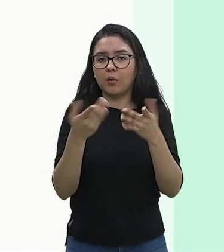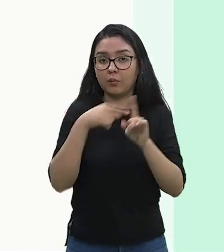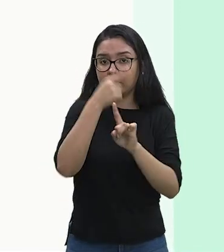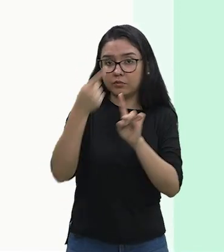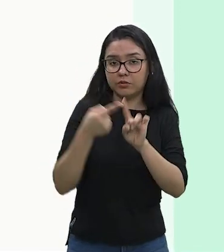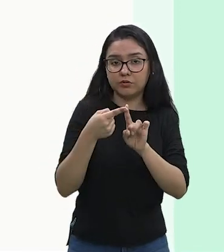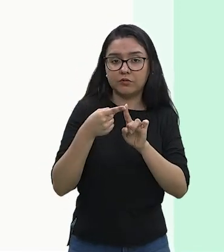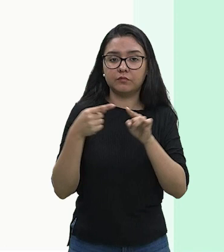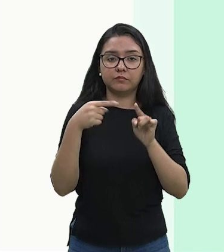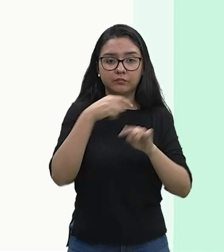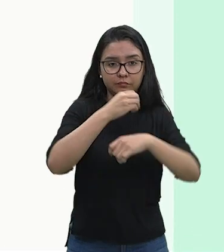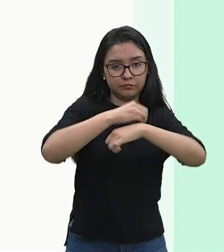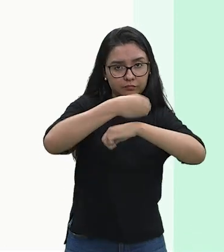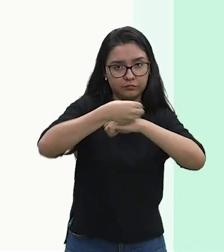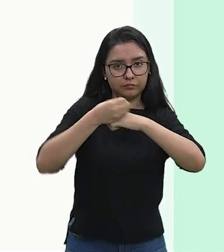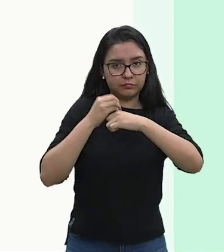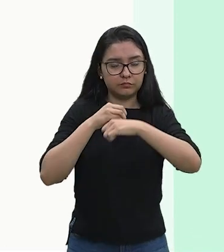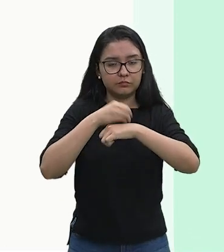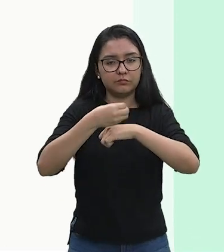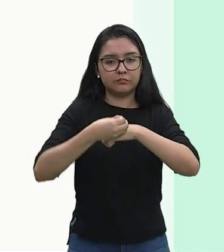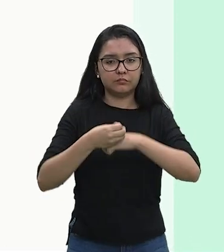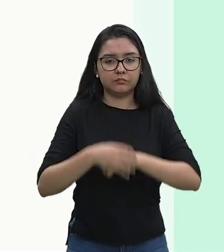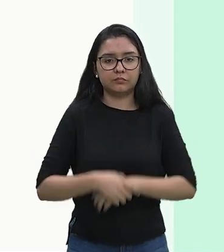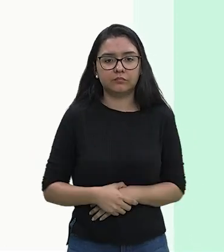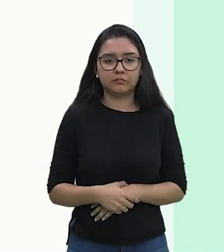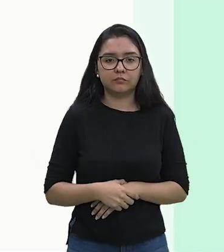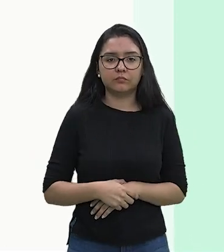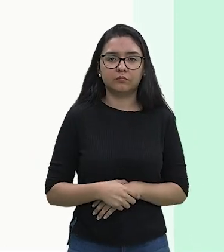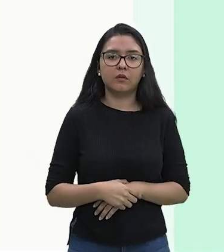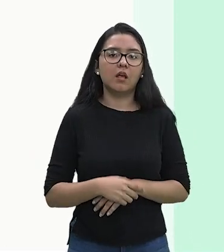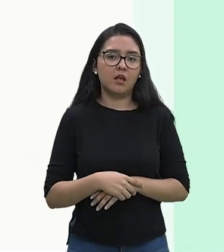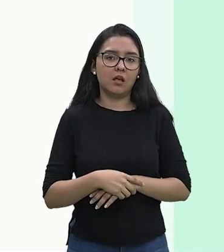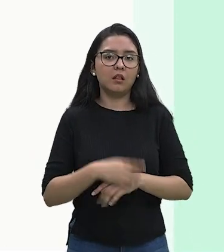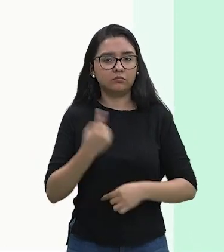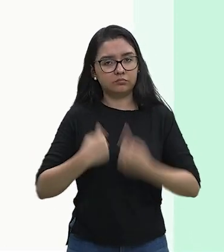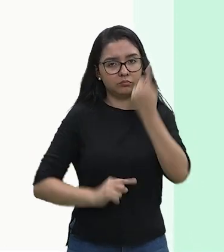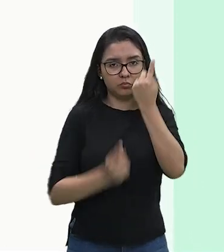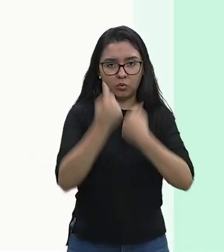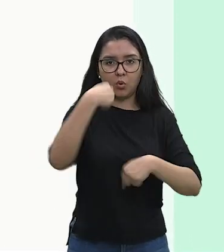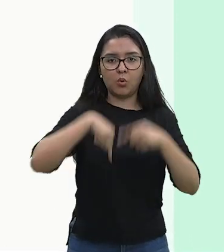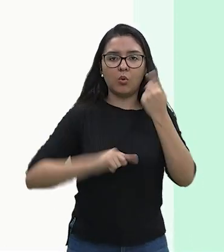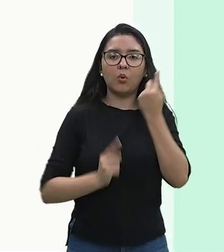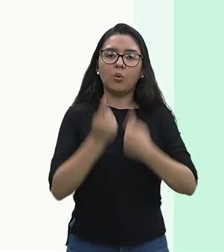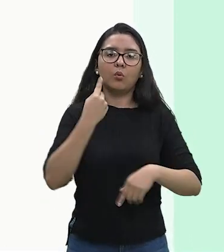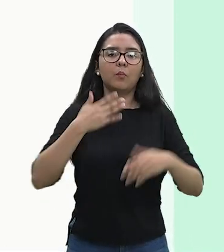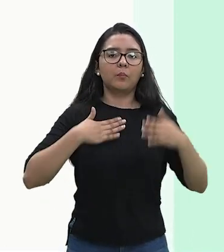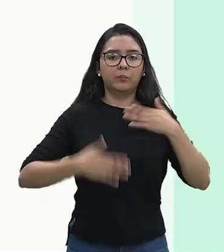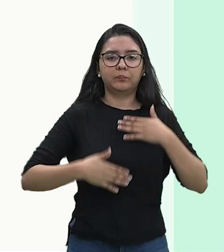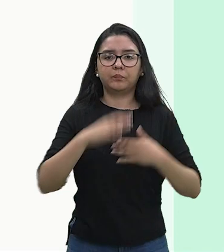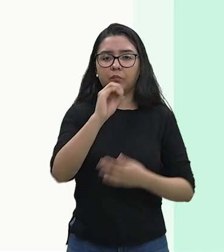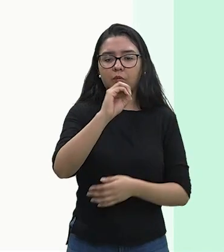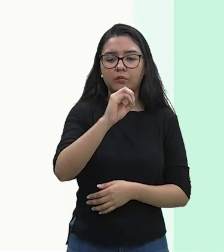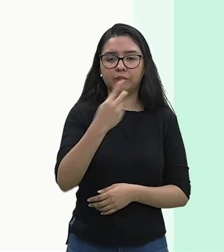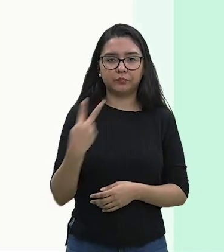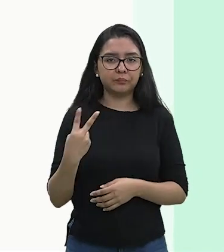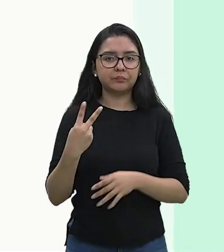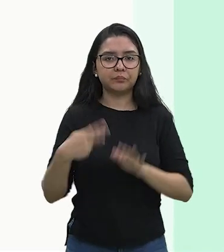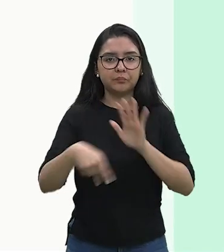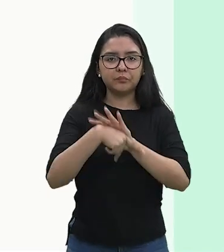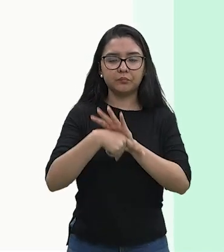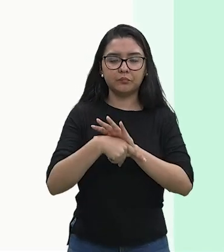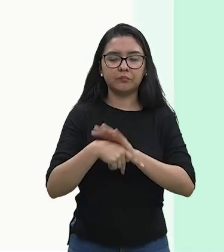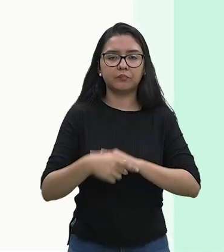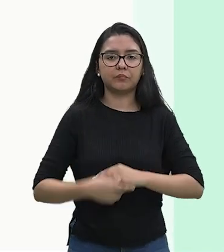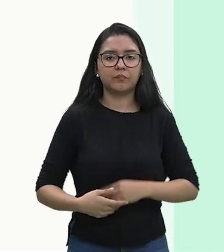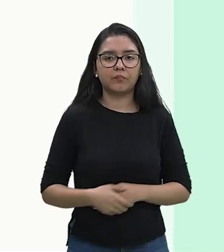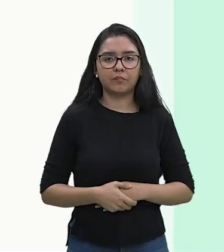célula? Qual é a função que ela desempenha? Ela transporta oxigênio. Então, a função das nossas hemácias ou dos glóbulos